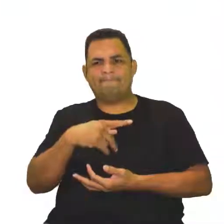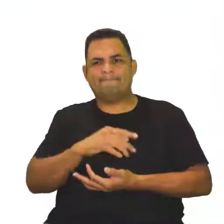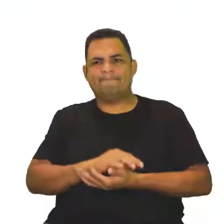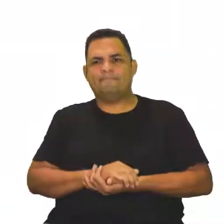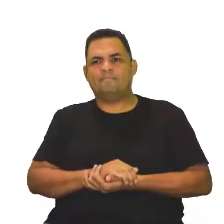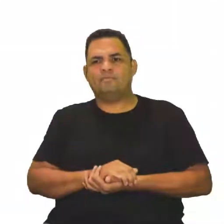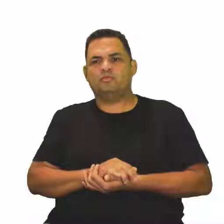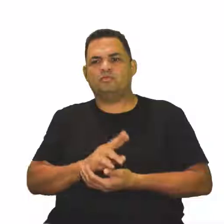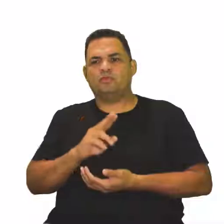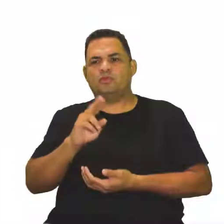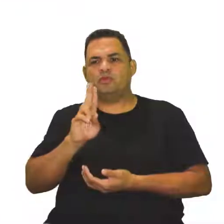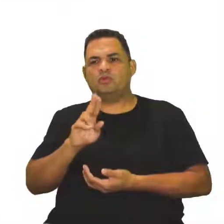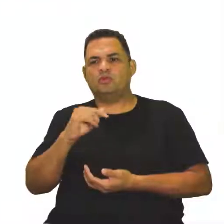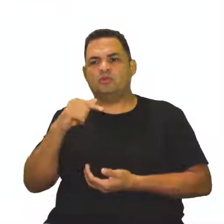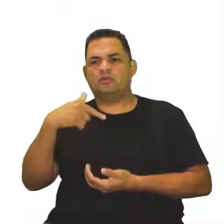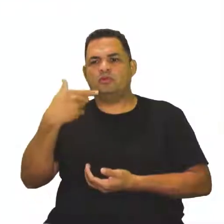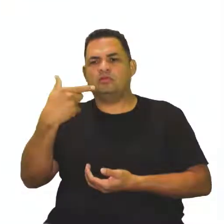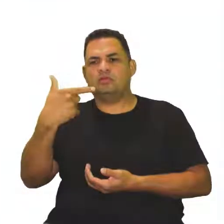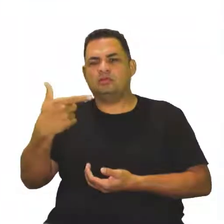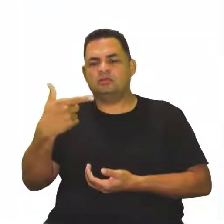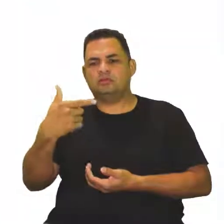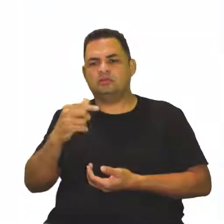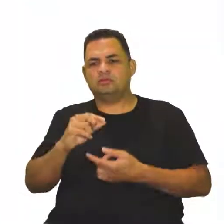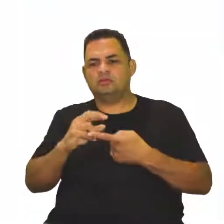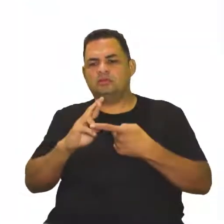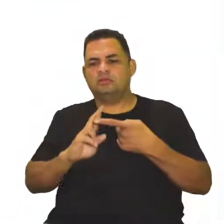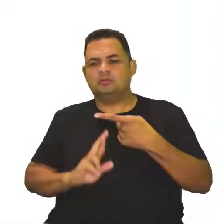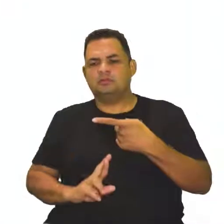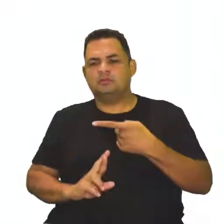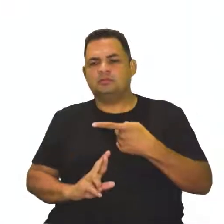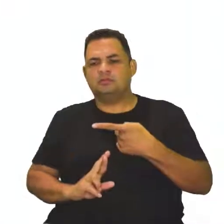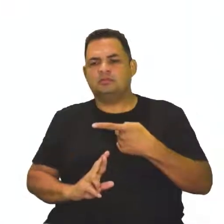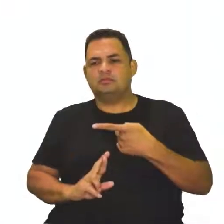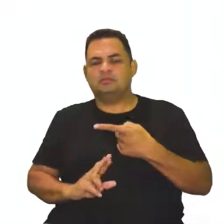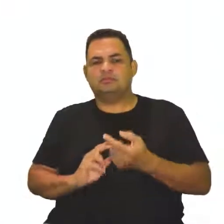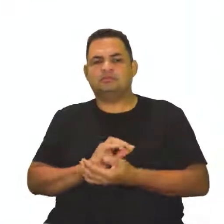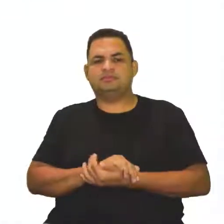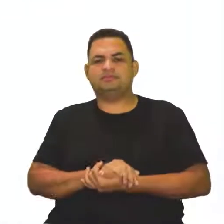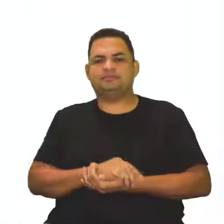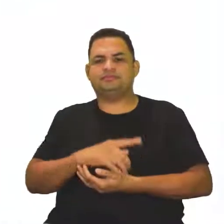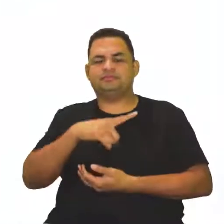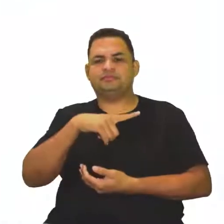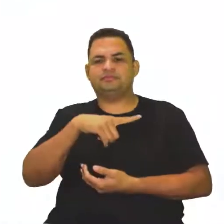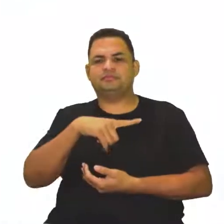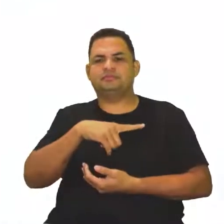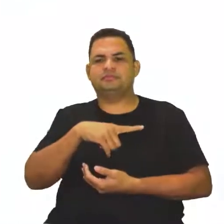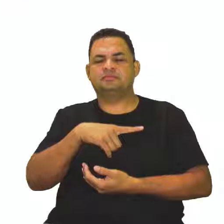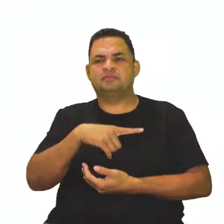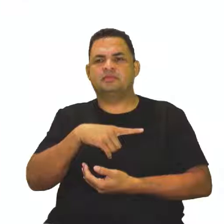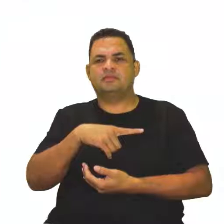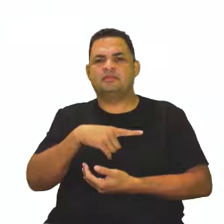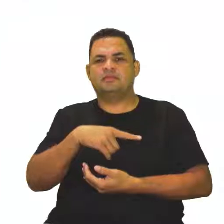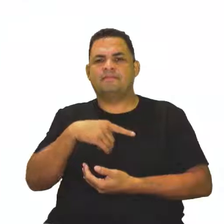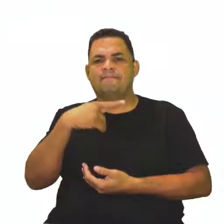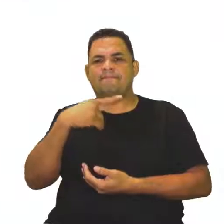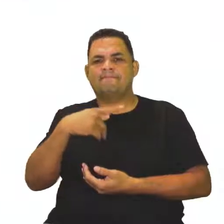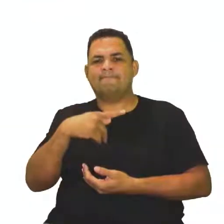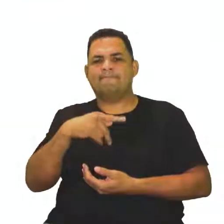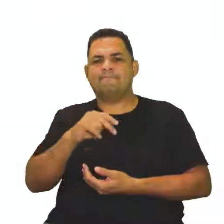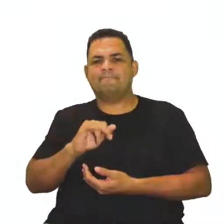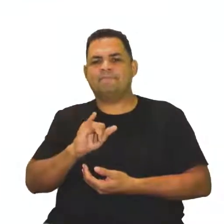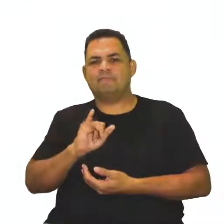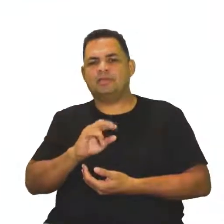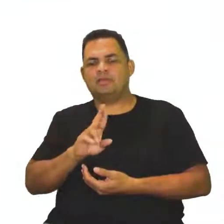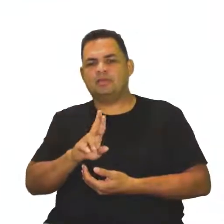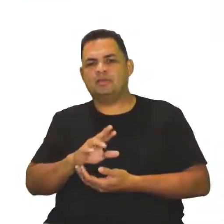pode ser U ao quadrado sobre R. Então olha só o que nós temos aqui, ó. Nós temos a potência π relacionada